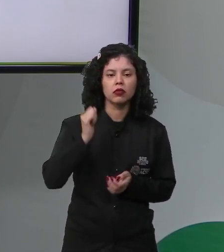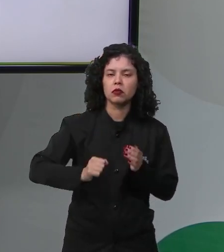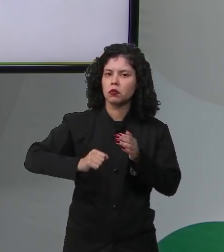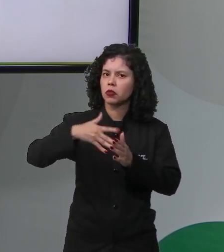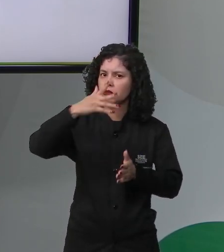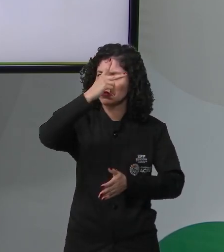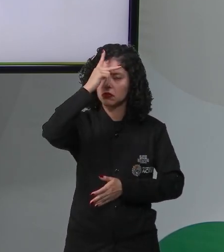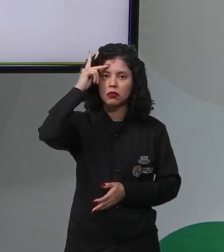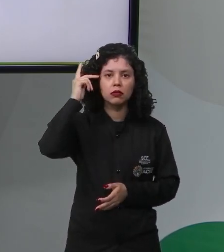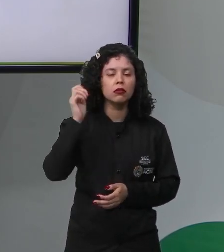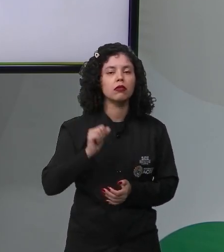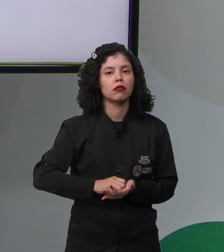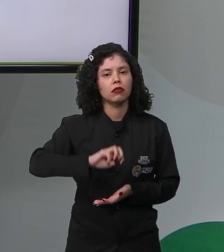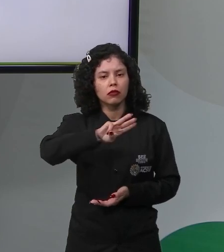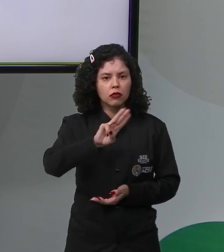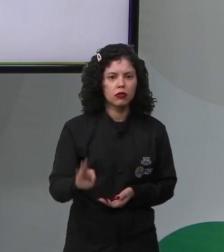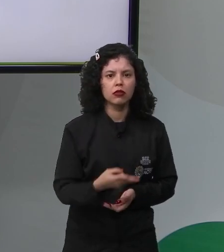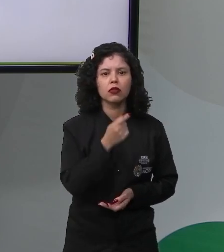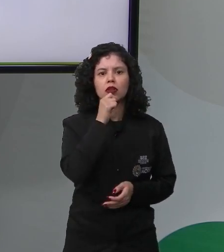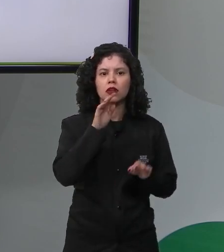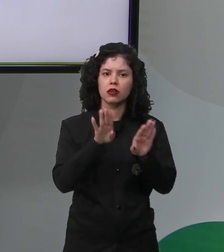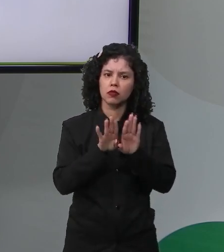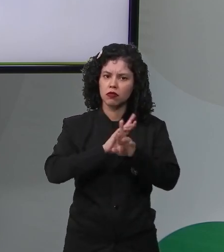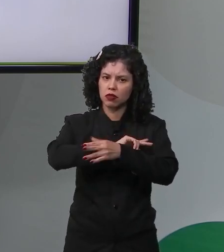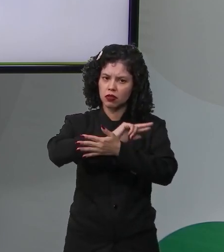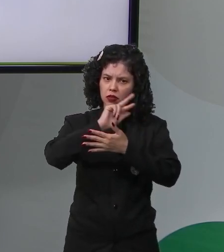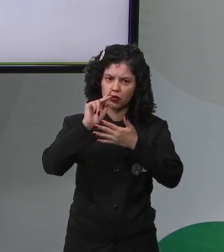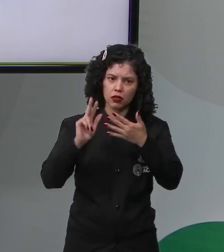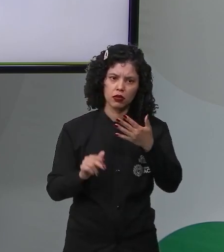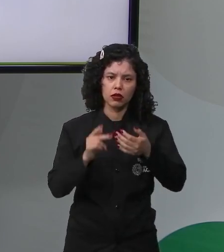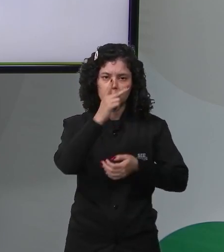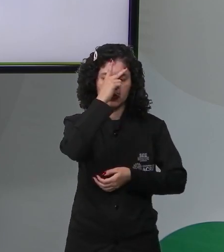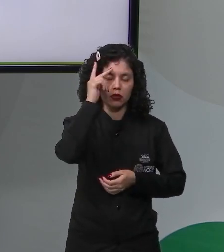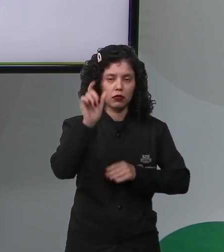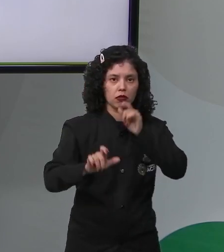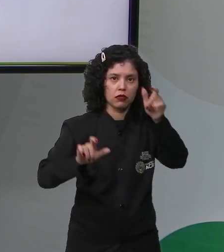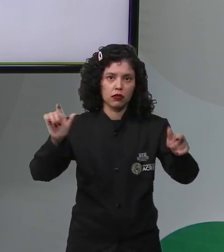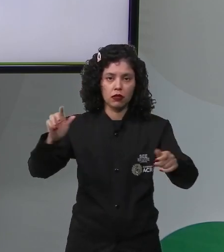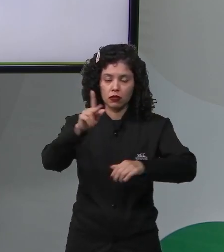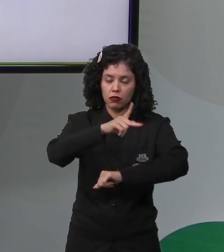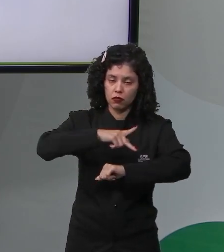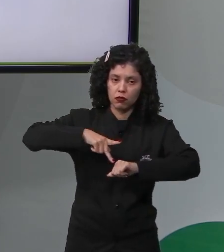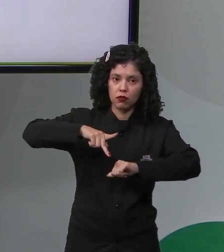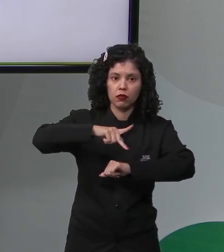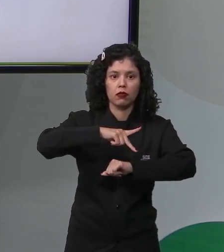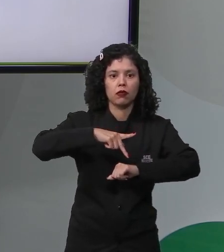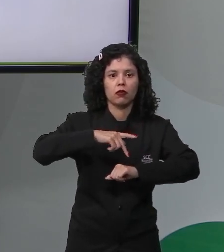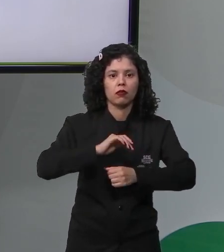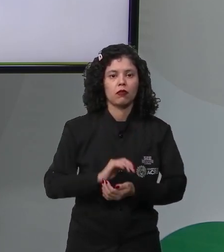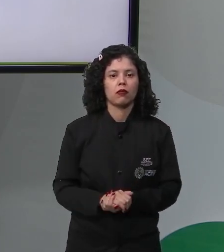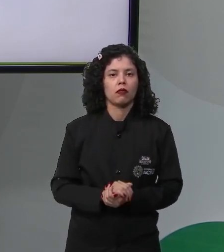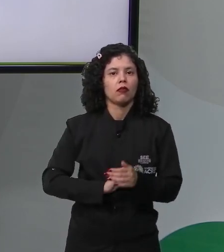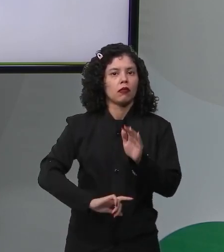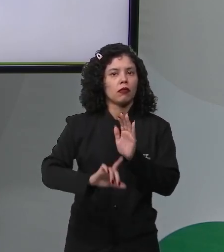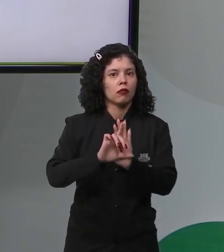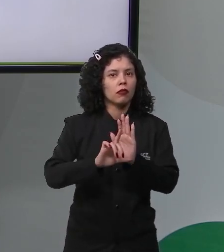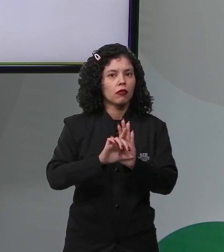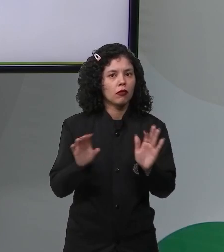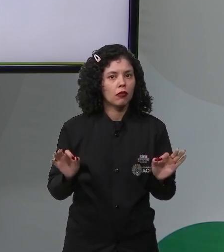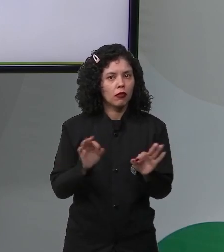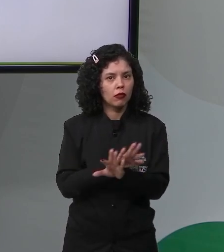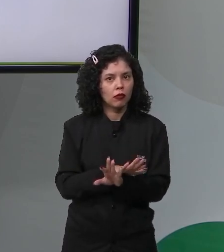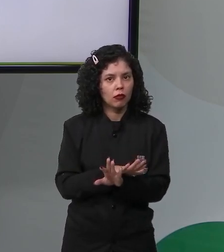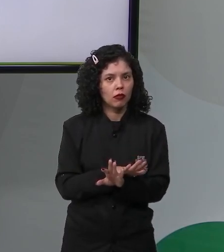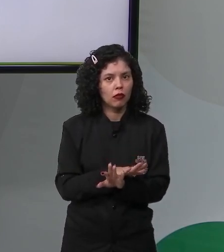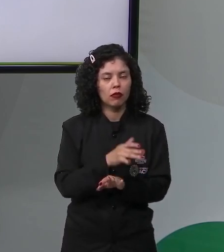milhões de habitantes, se nós levarmos em consideração a realidade do nosso país. Então, as leis, elas acabam